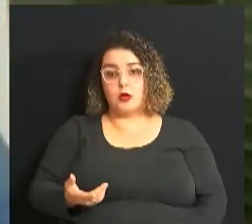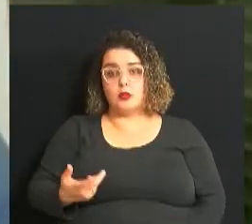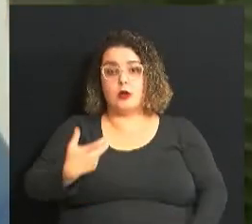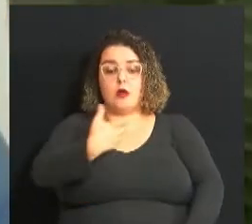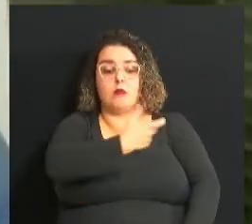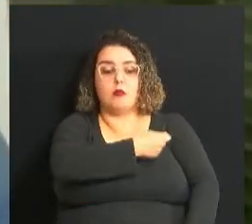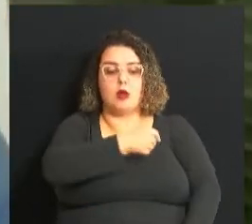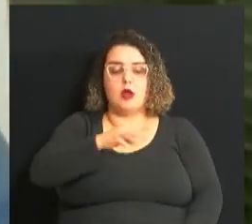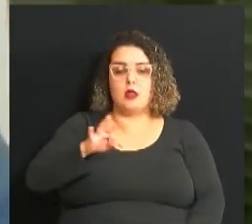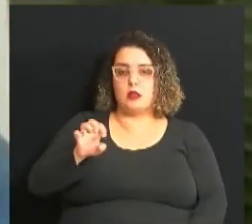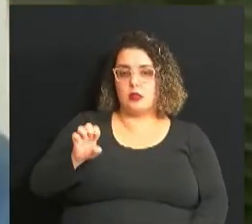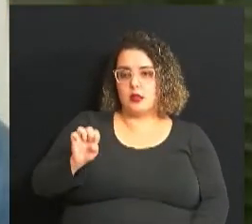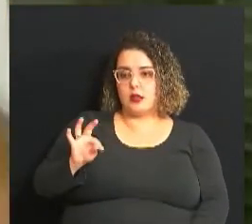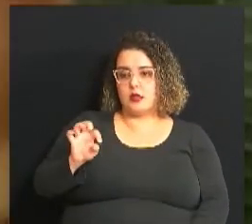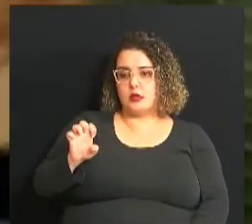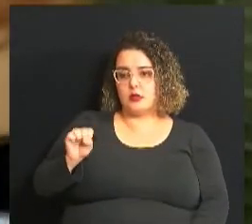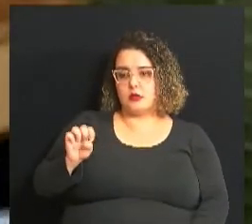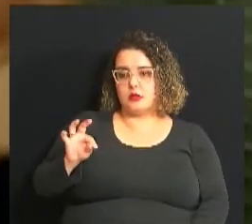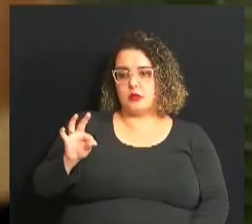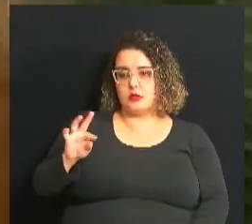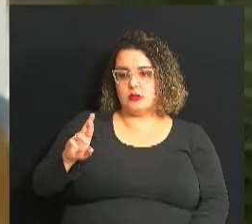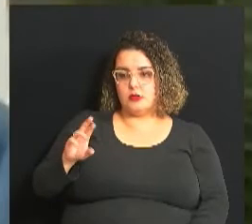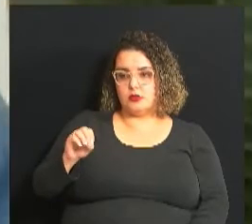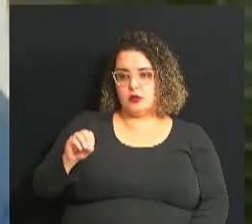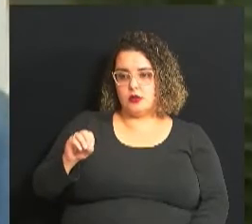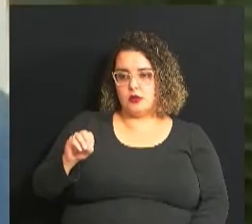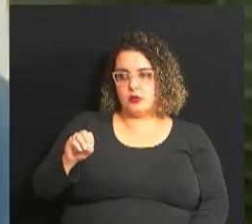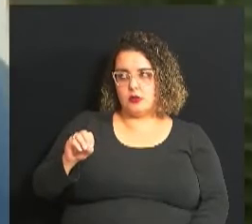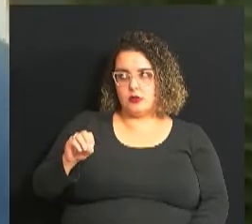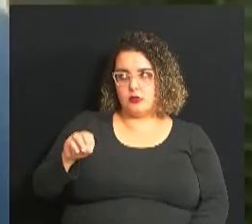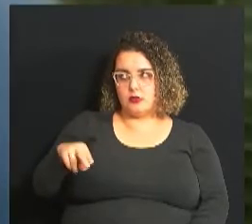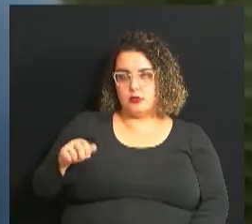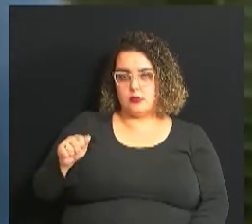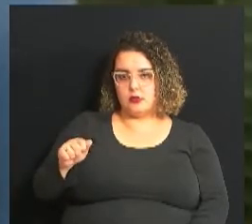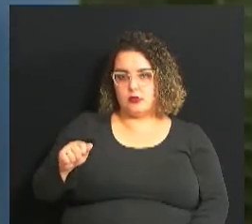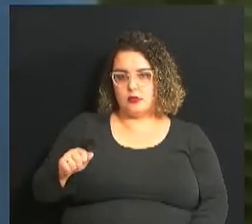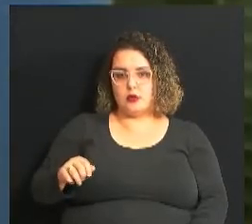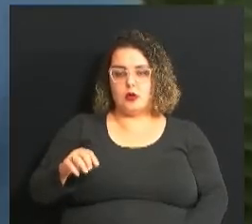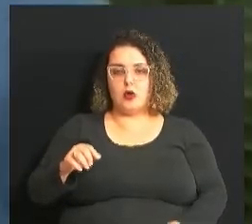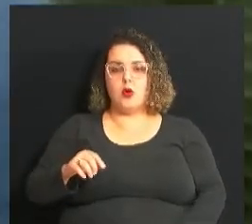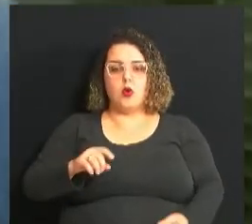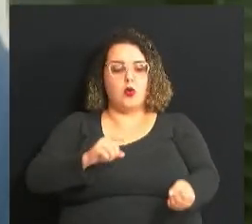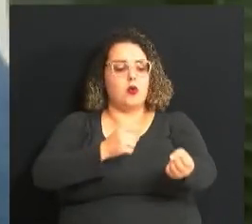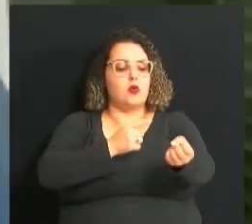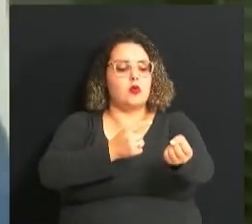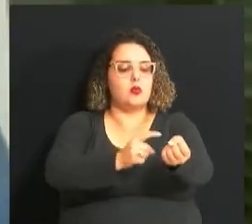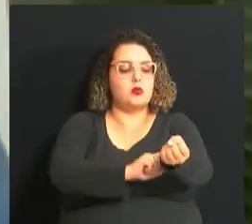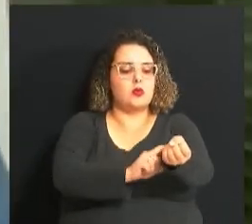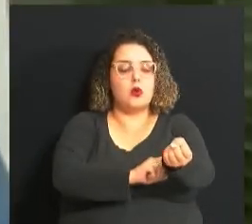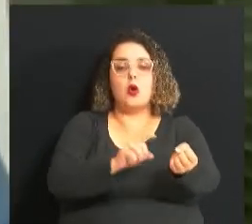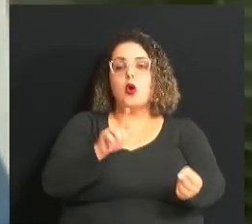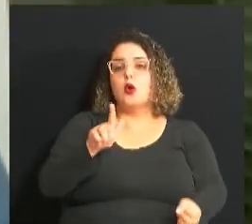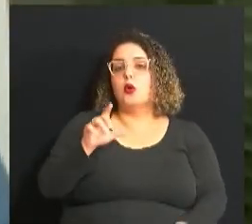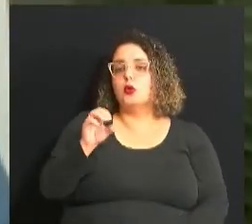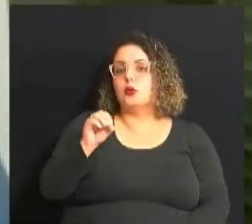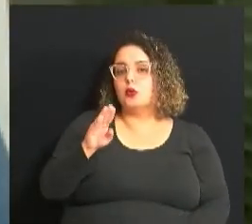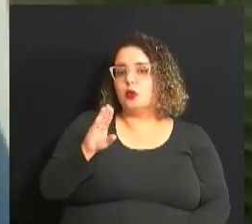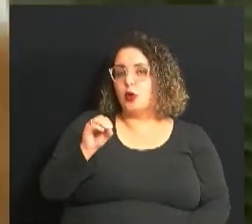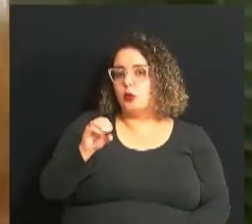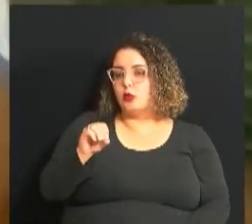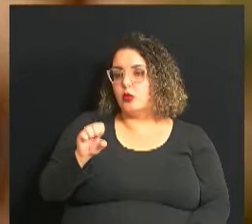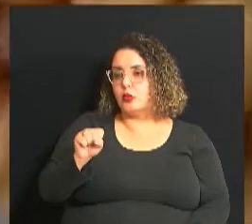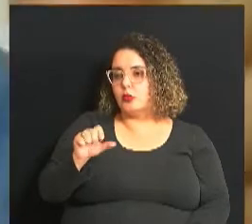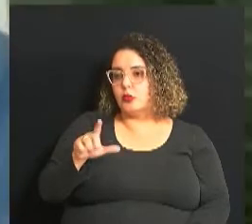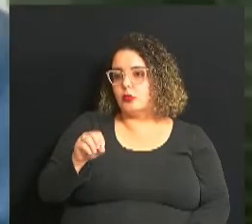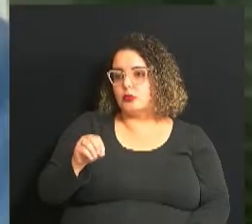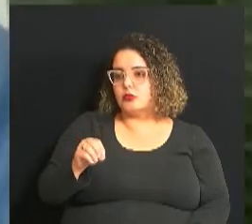nível de glóbulos vermelhos aumenta. Então, você começa a ter, digamos, um sangue, digamos, mais